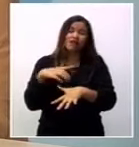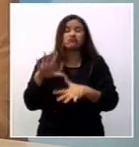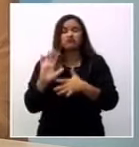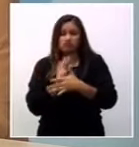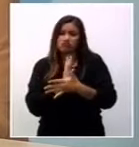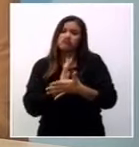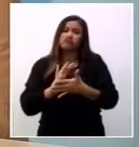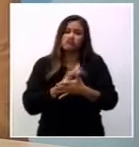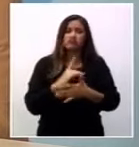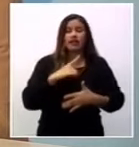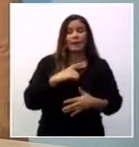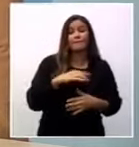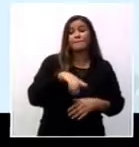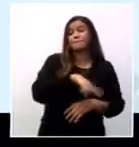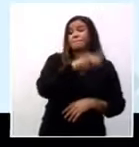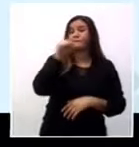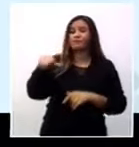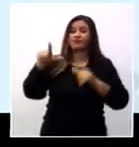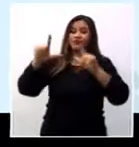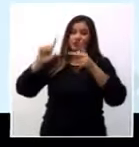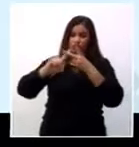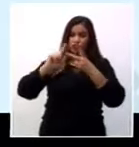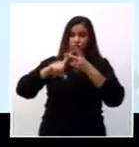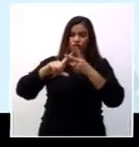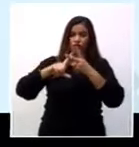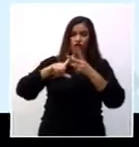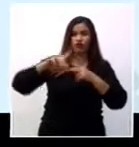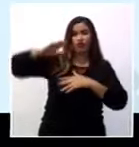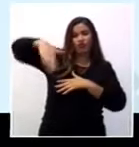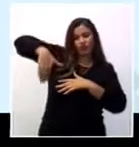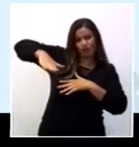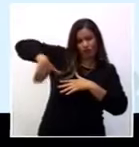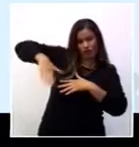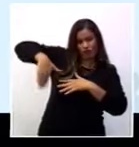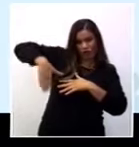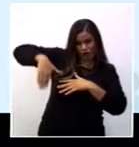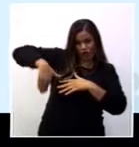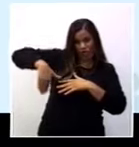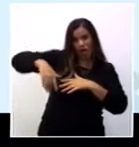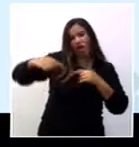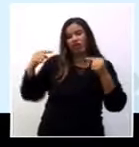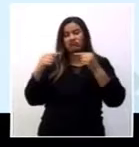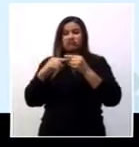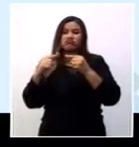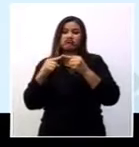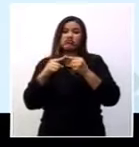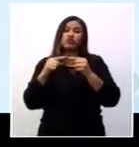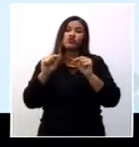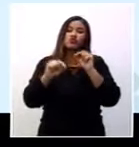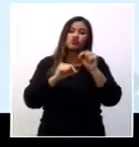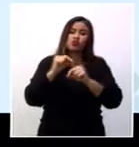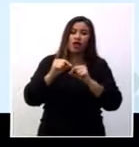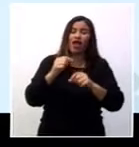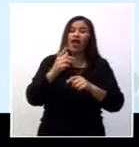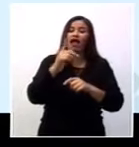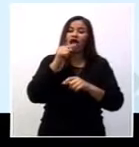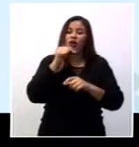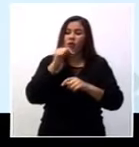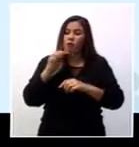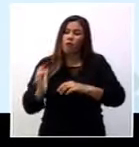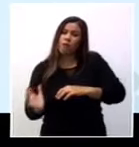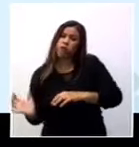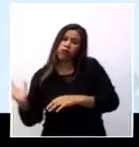de Santos, o que a gente vai lembrar? A gente pode associar a ocorrência das ressacas marítimas,